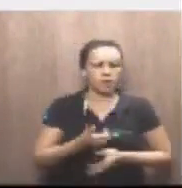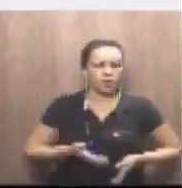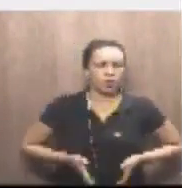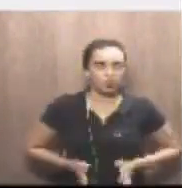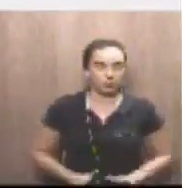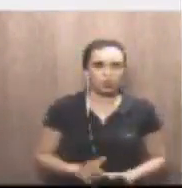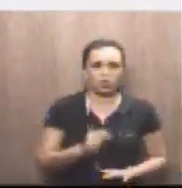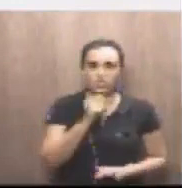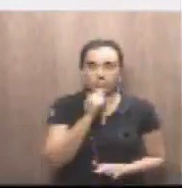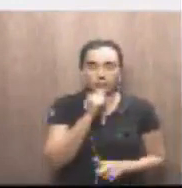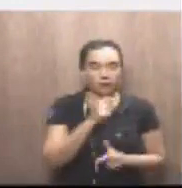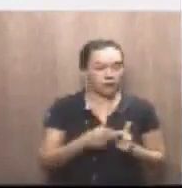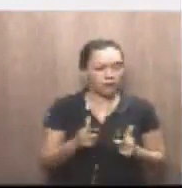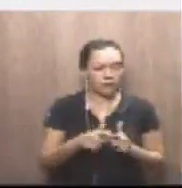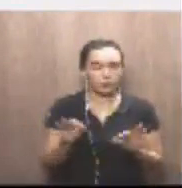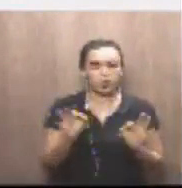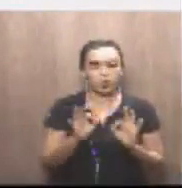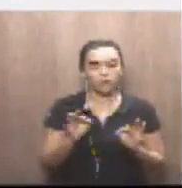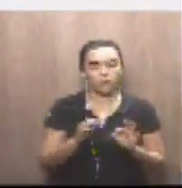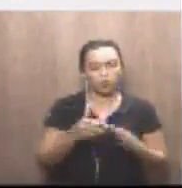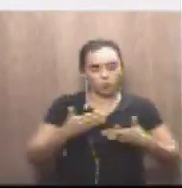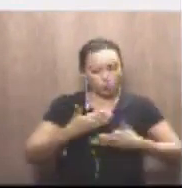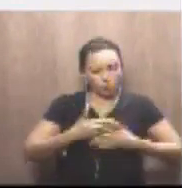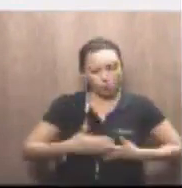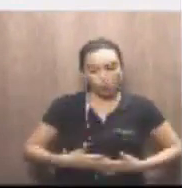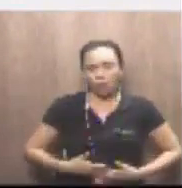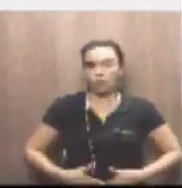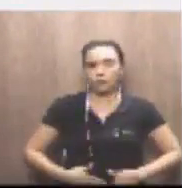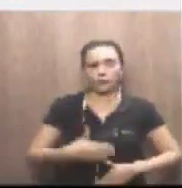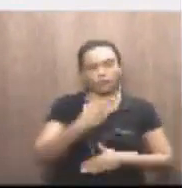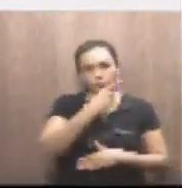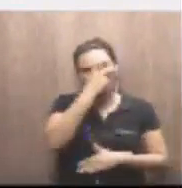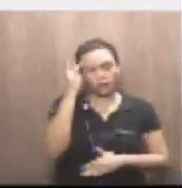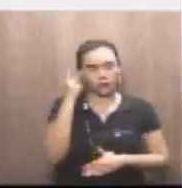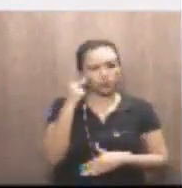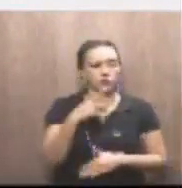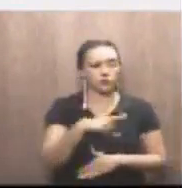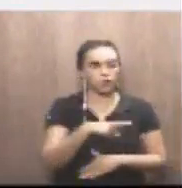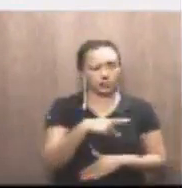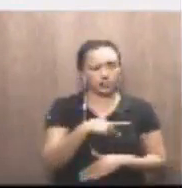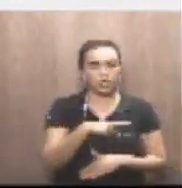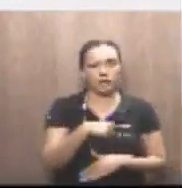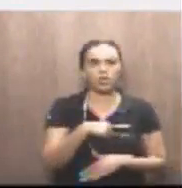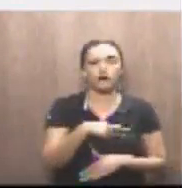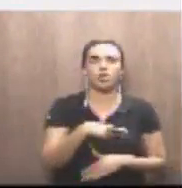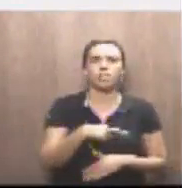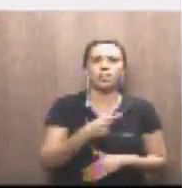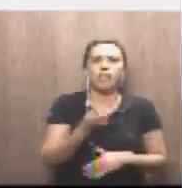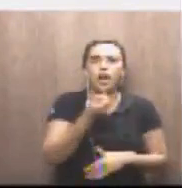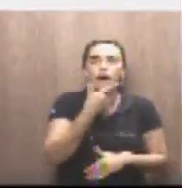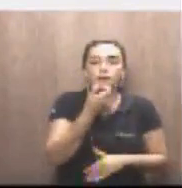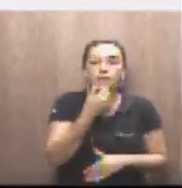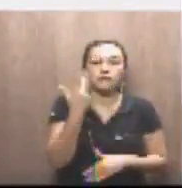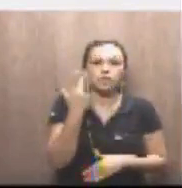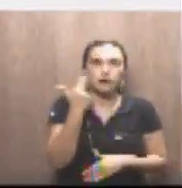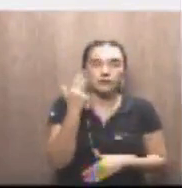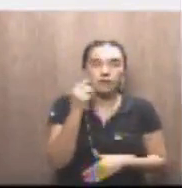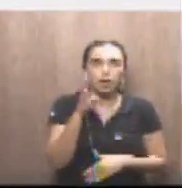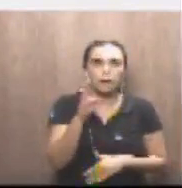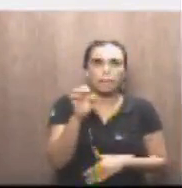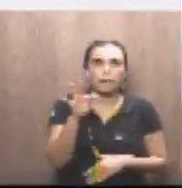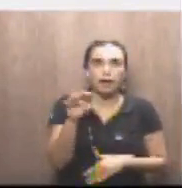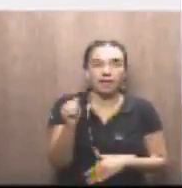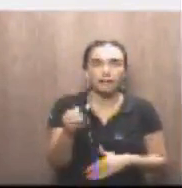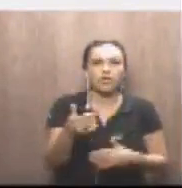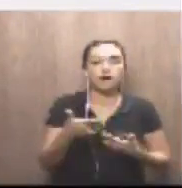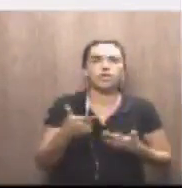sem perturbações, o próprio organismo humano se ocupa de produzir analgésicos, beta-endorfinas,